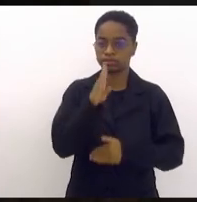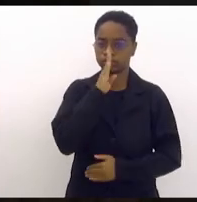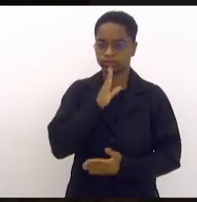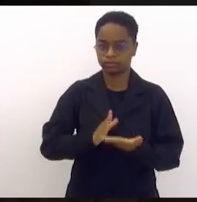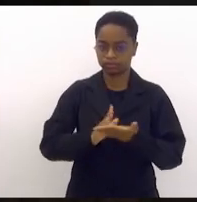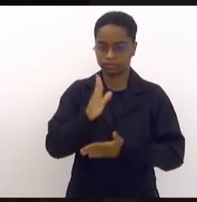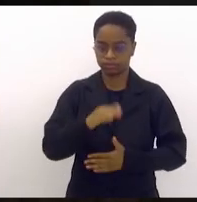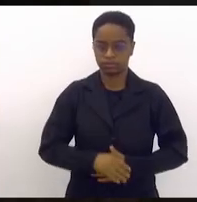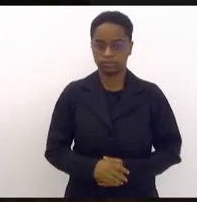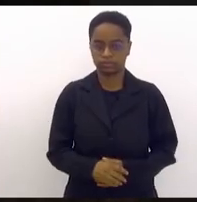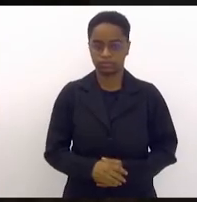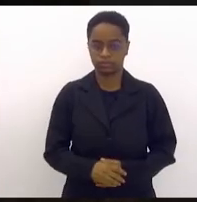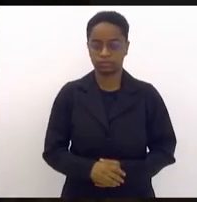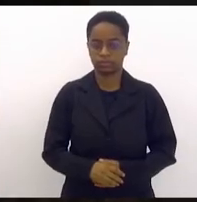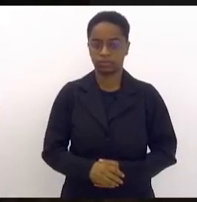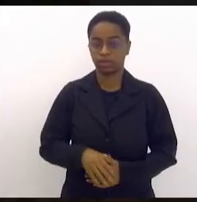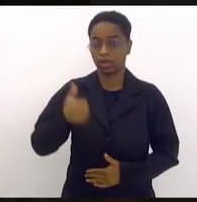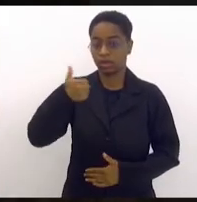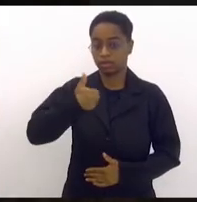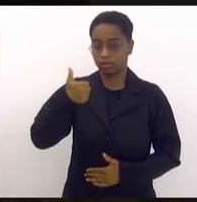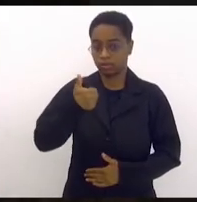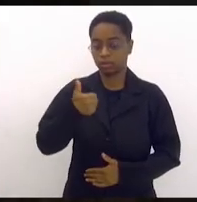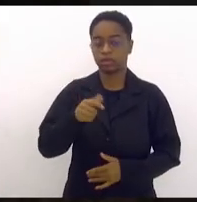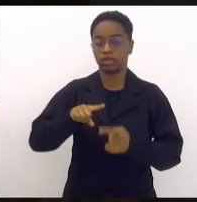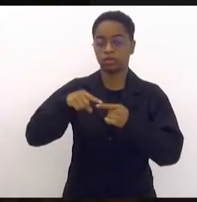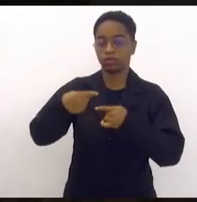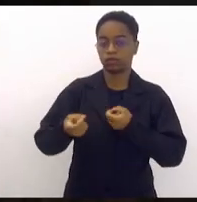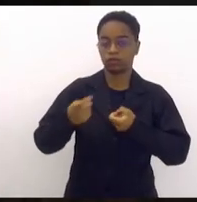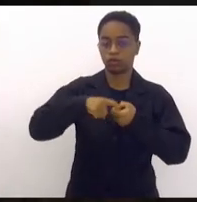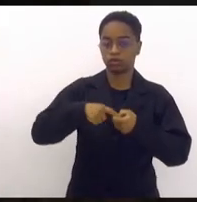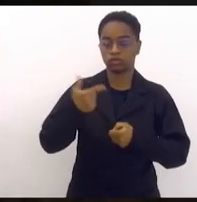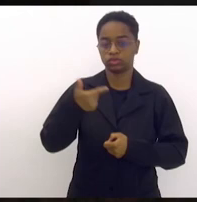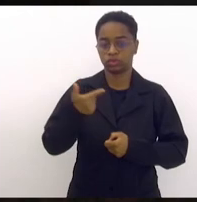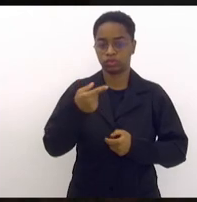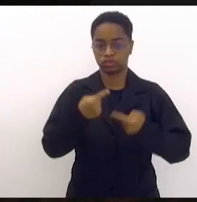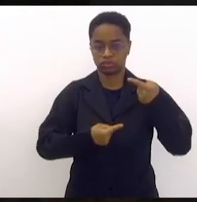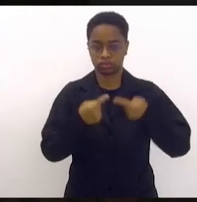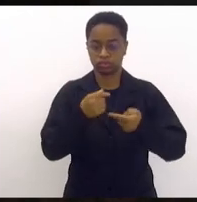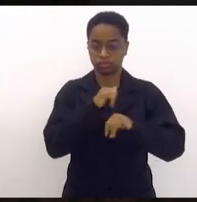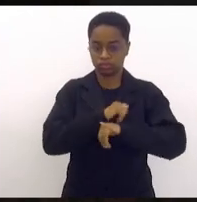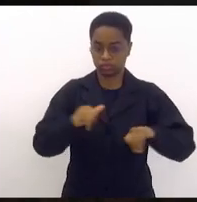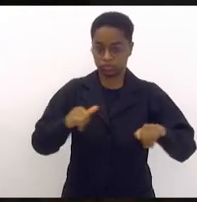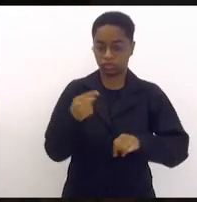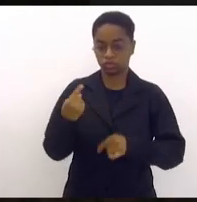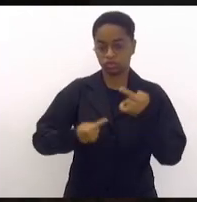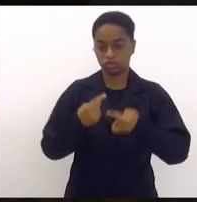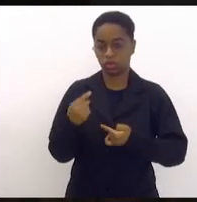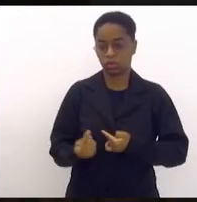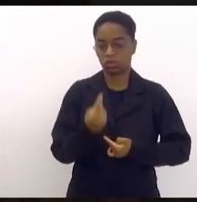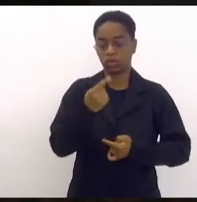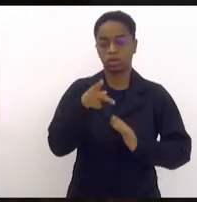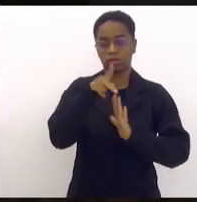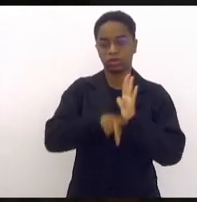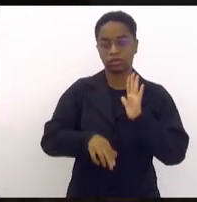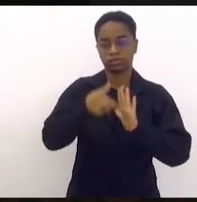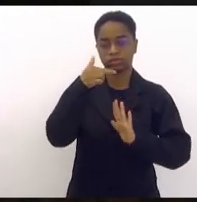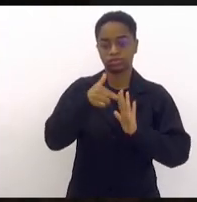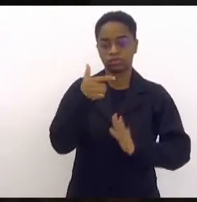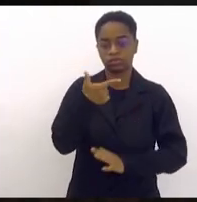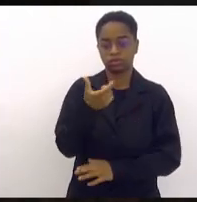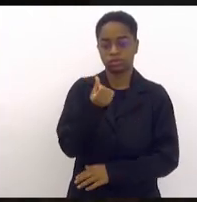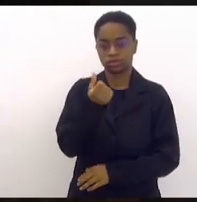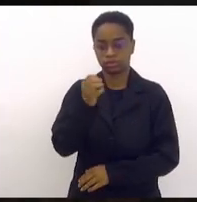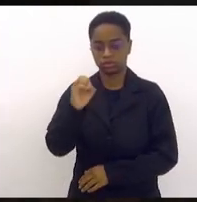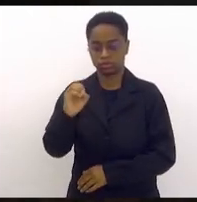aprovado. Em primeira, retorna em segunda. Anuncio, em discussão única, projeto de resolução número 260,